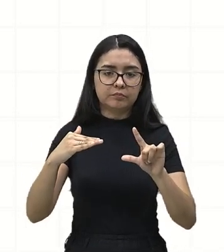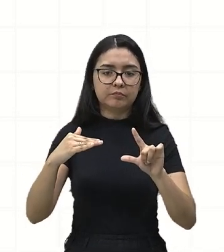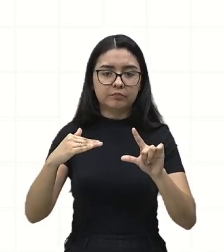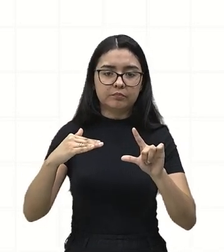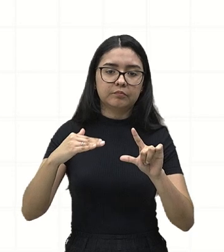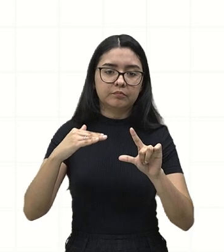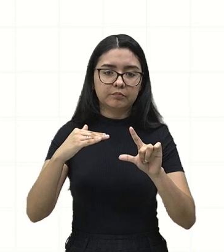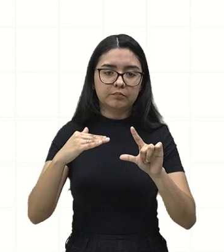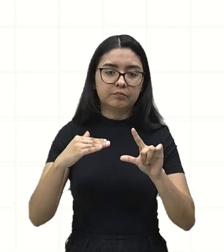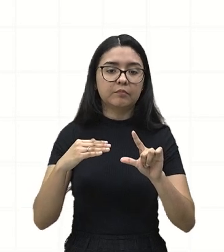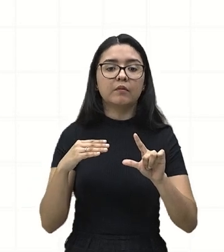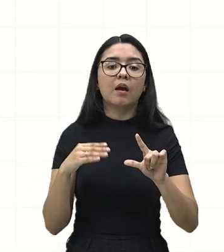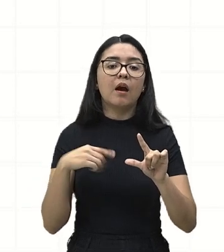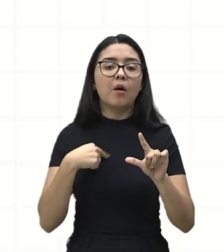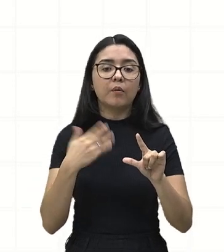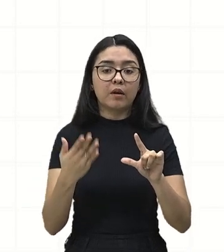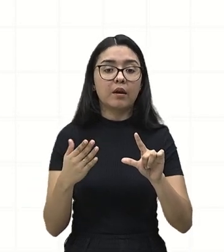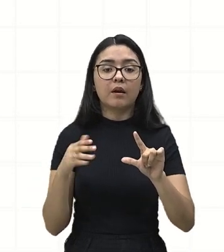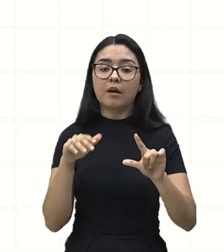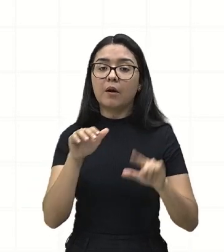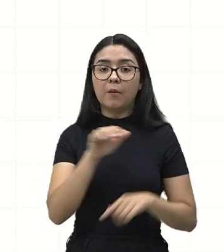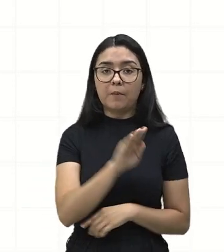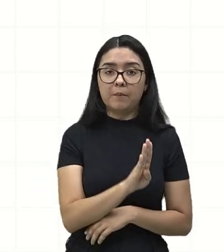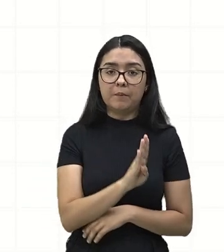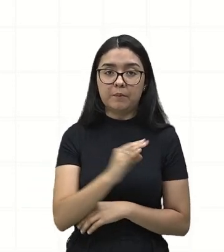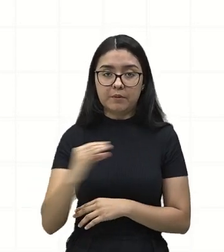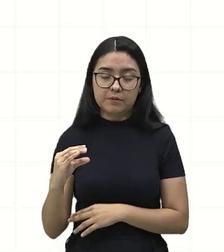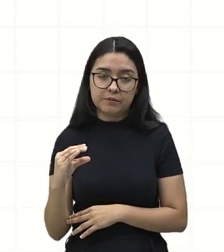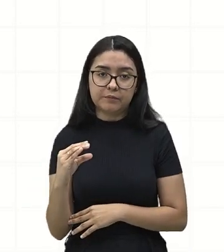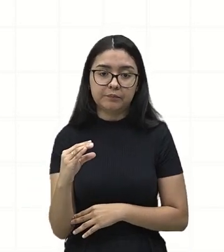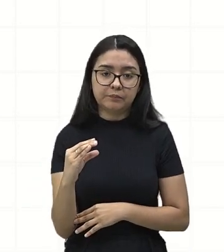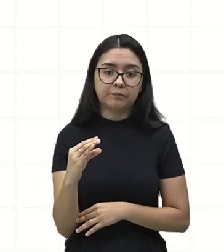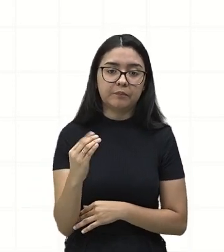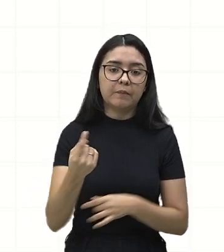paralela ao meu lado BC, beleza?